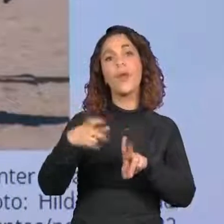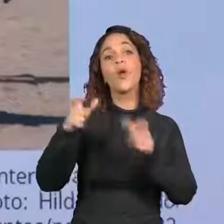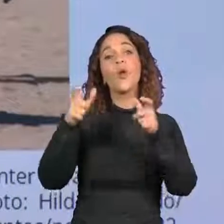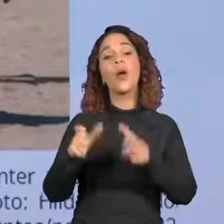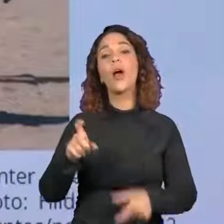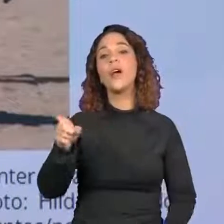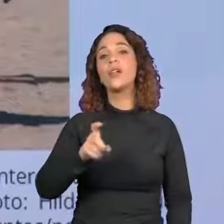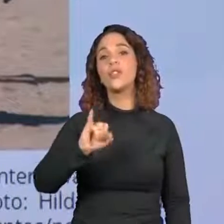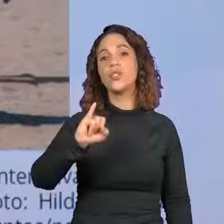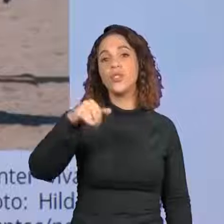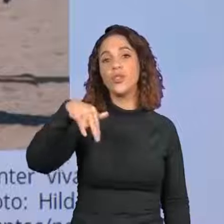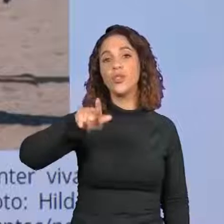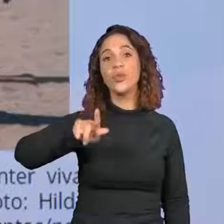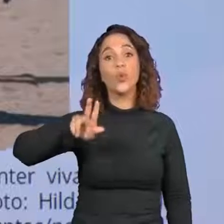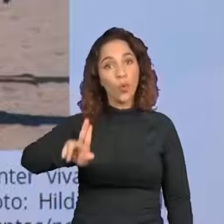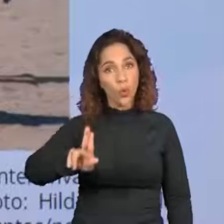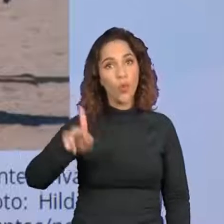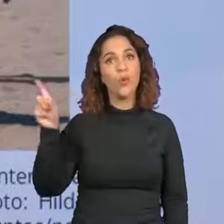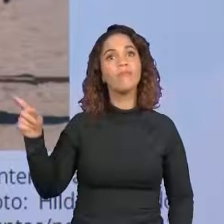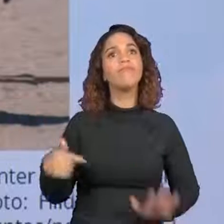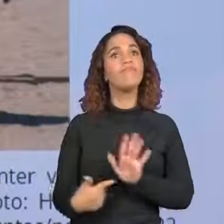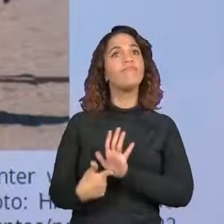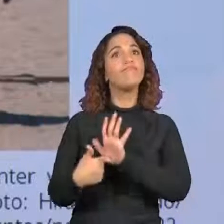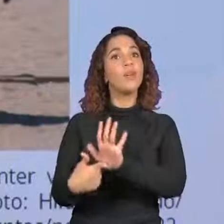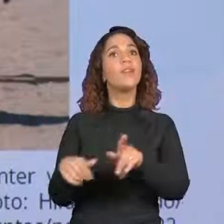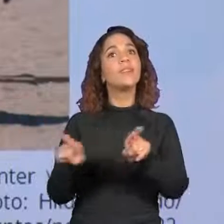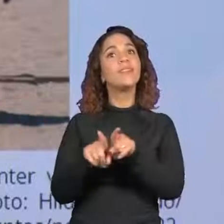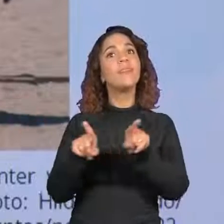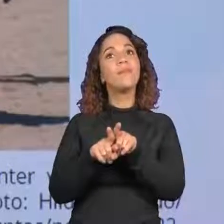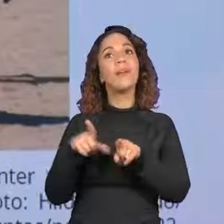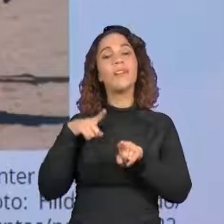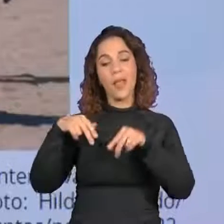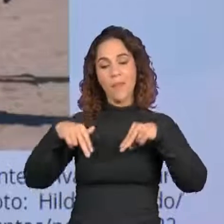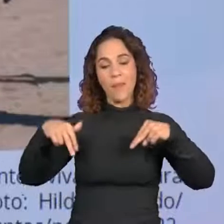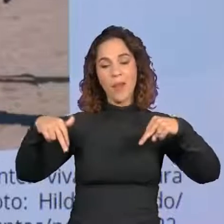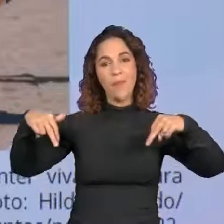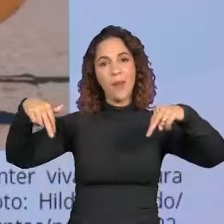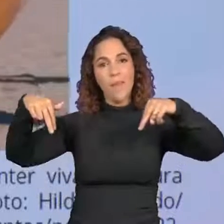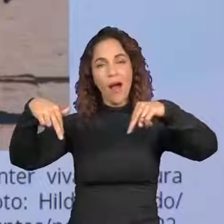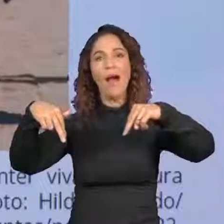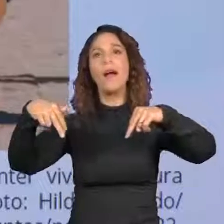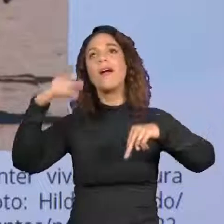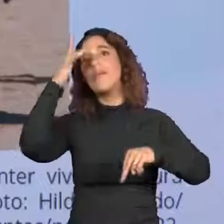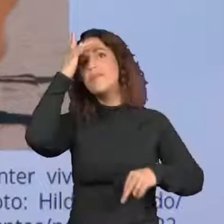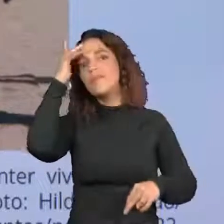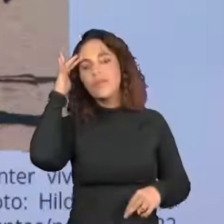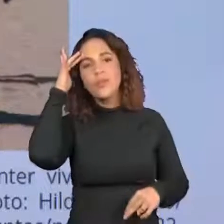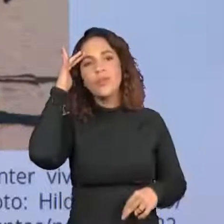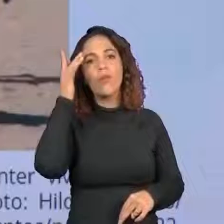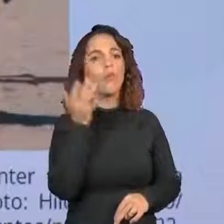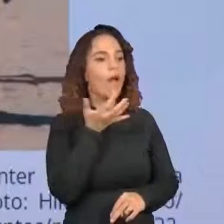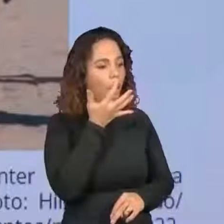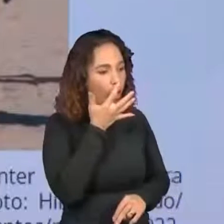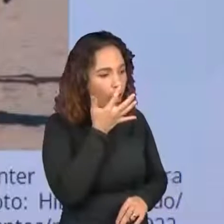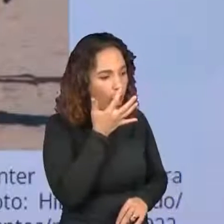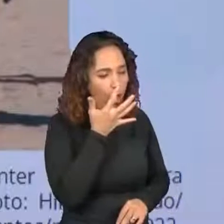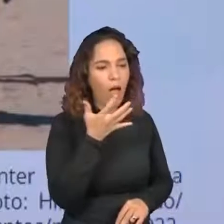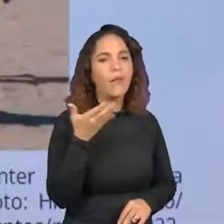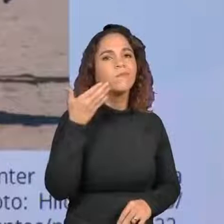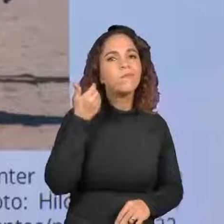fazendo a demonstração, onde tem também um espaço aqui para outros componentes da aldeia